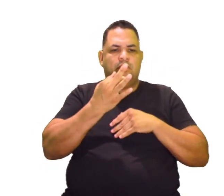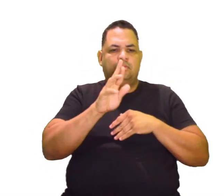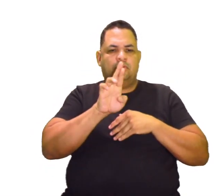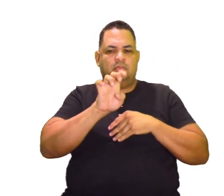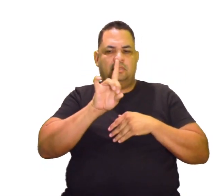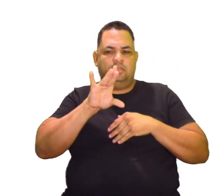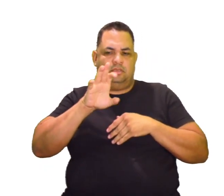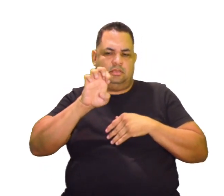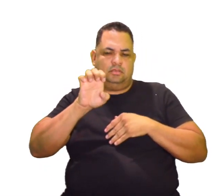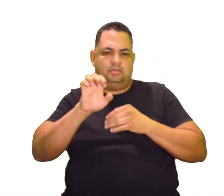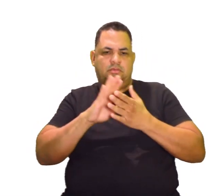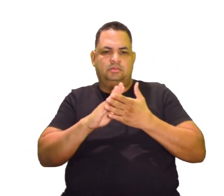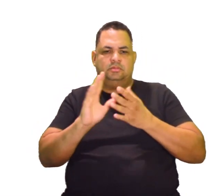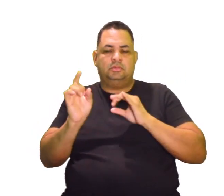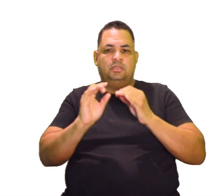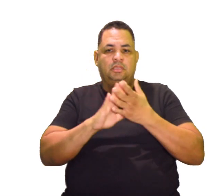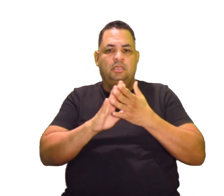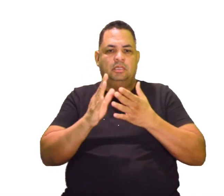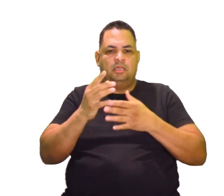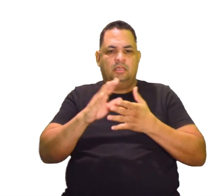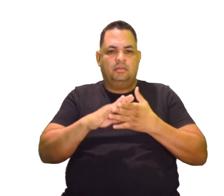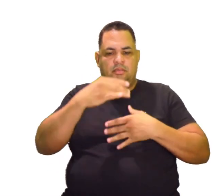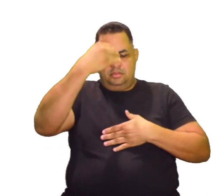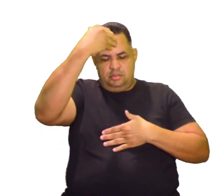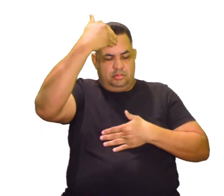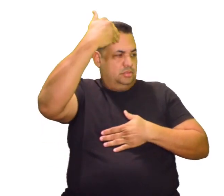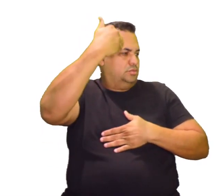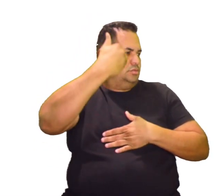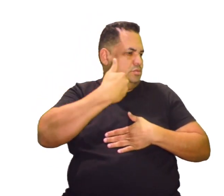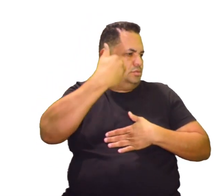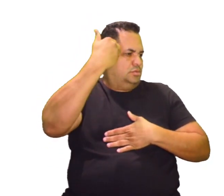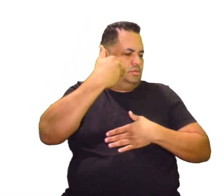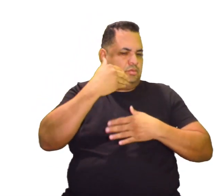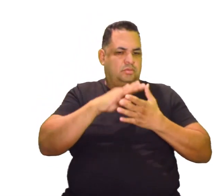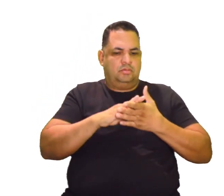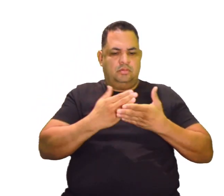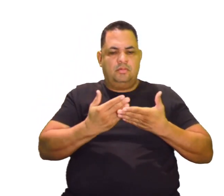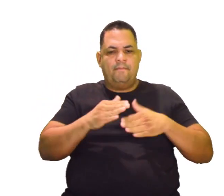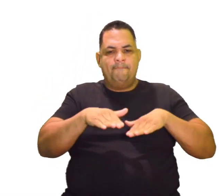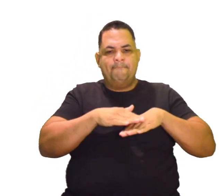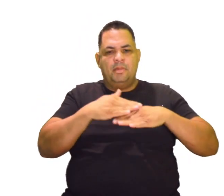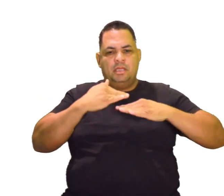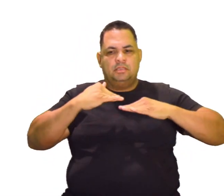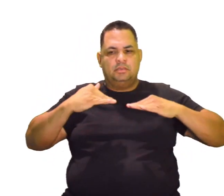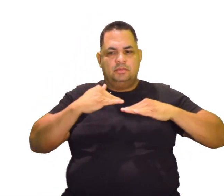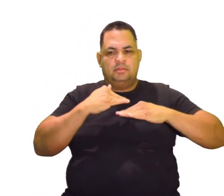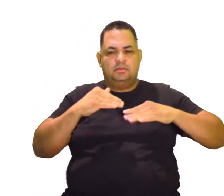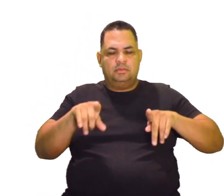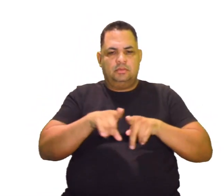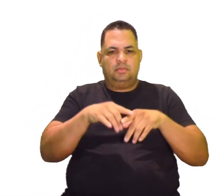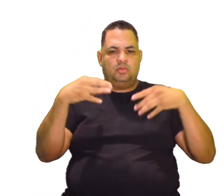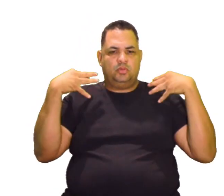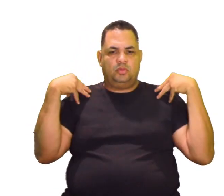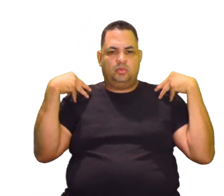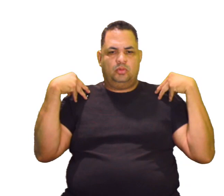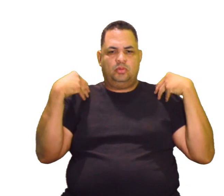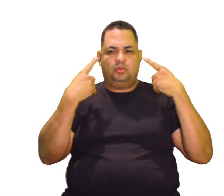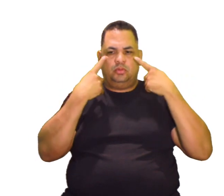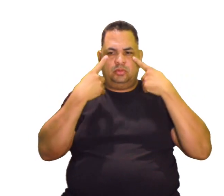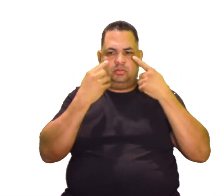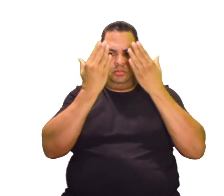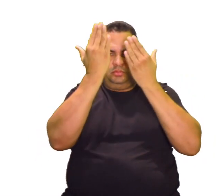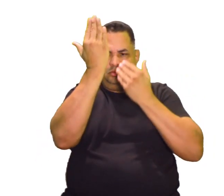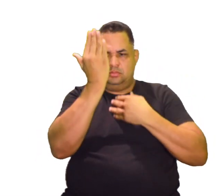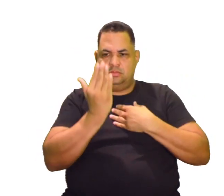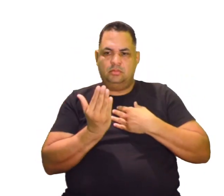Lembrando que cabeça de perfil, pés de perfil e ombro e olhos para frente.